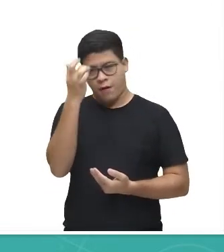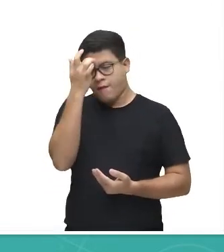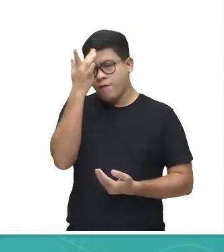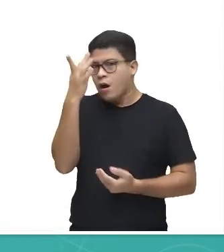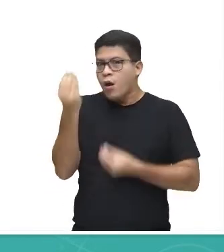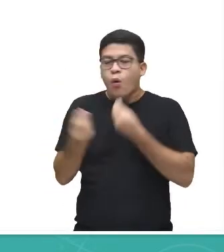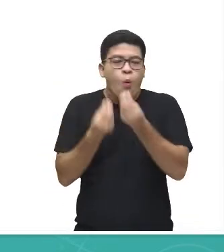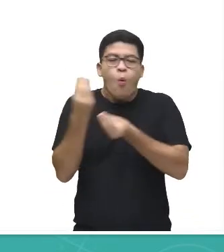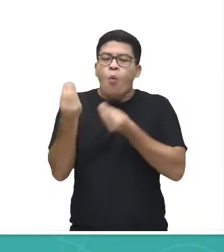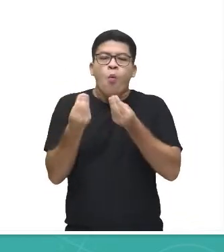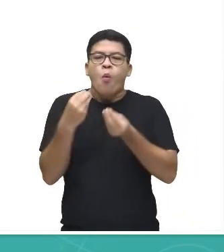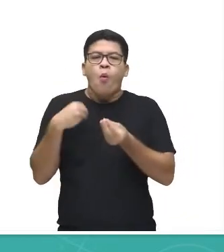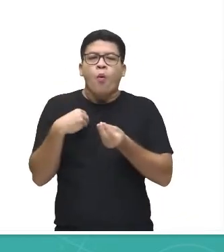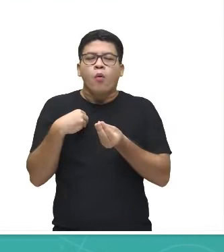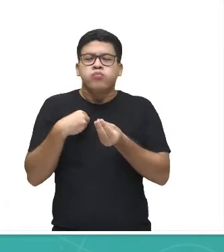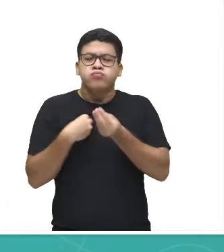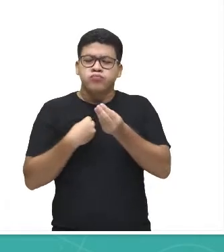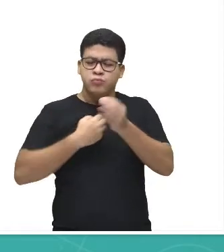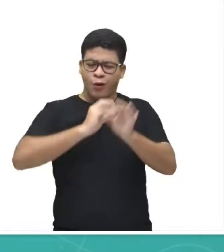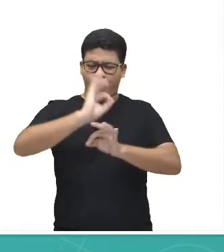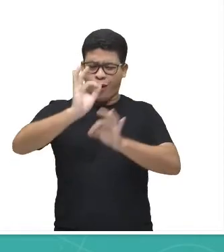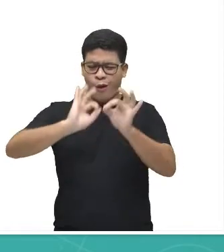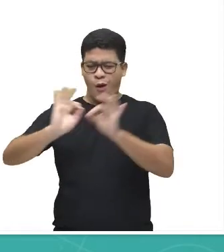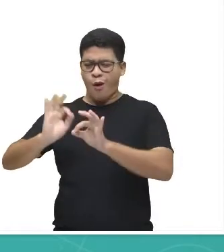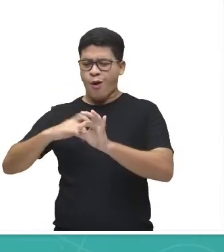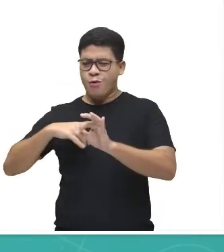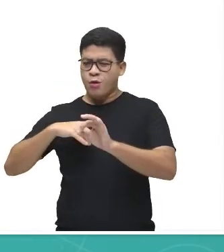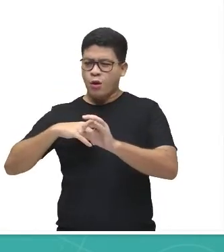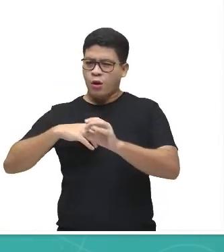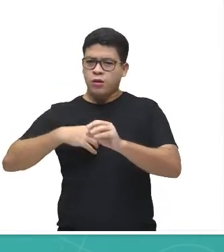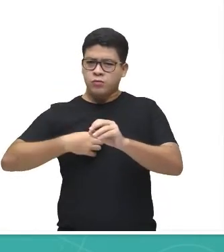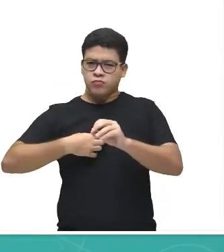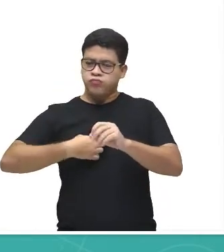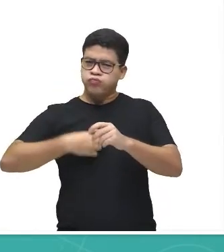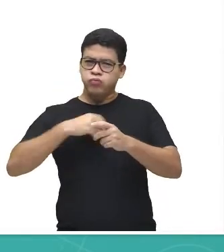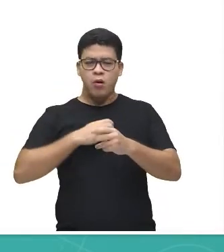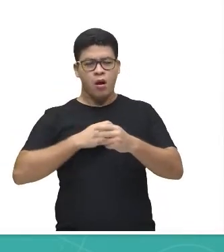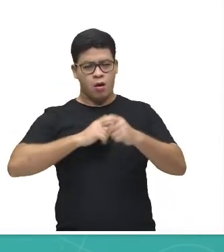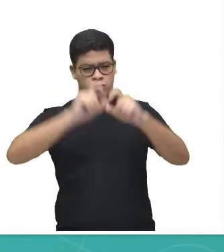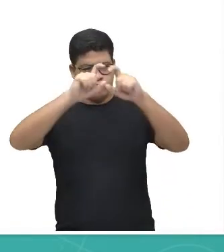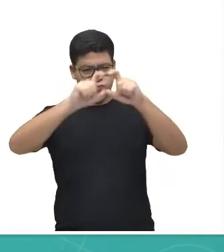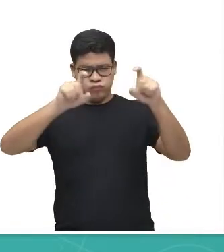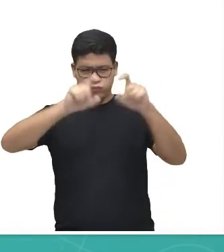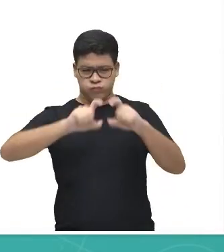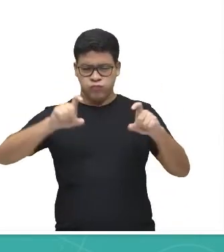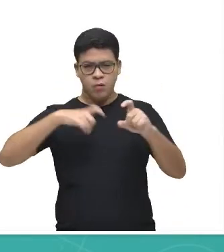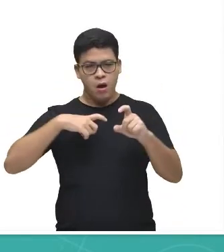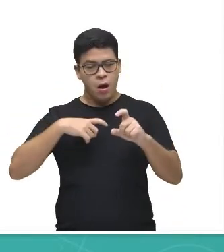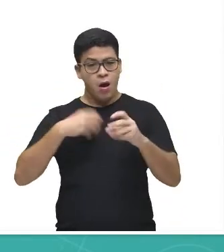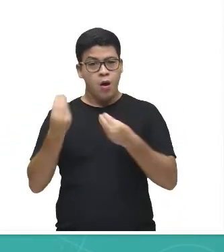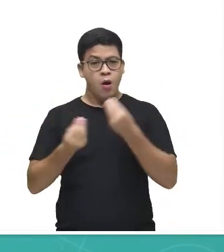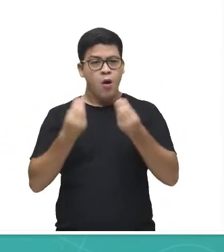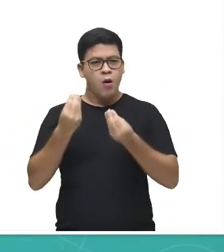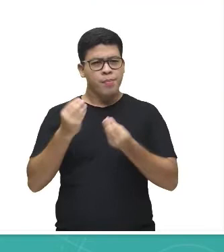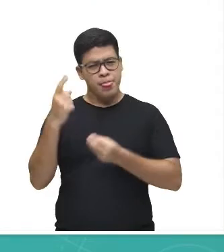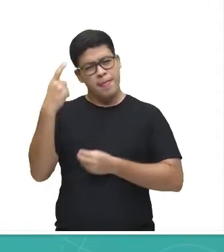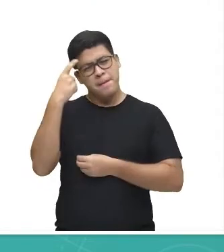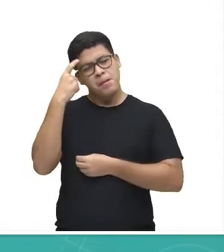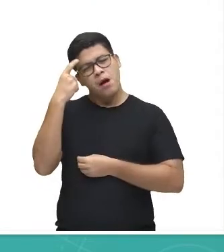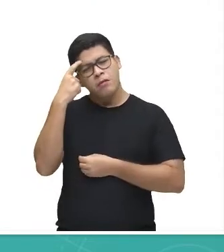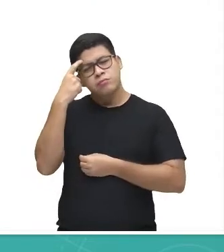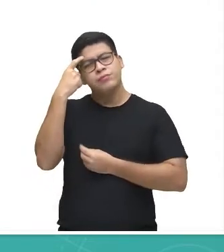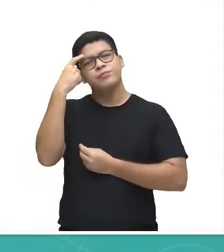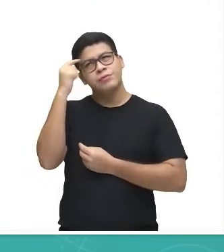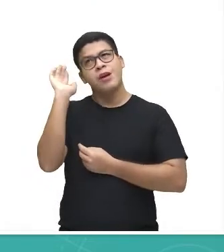saber como que a gente vai montar, como é que a gente vai armar essa conta, né, para poder chegar no resultado. Mas